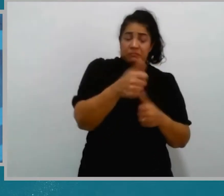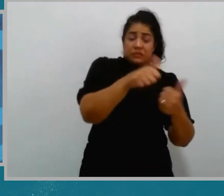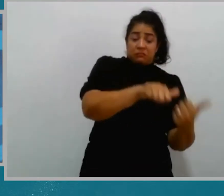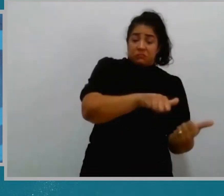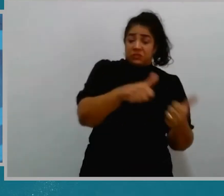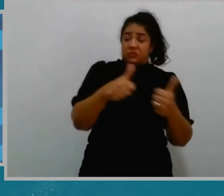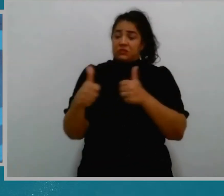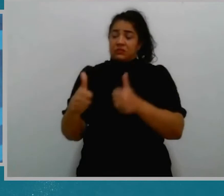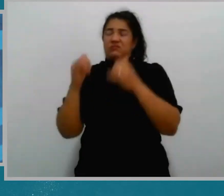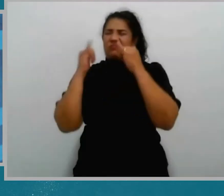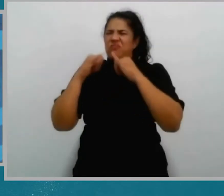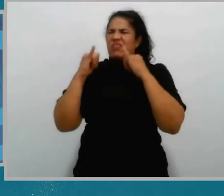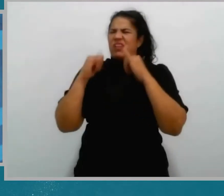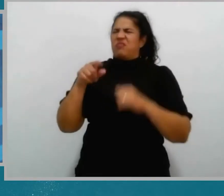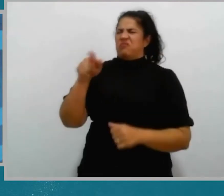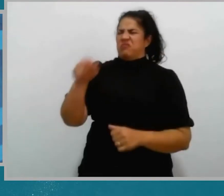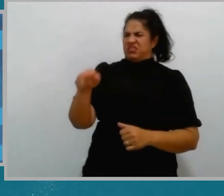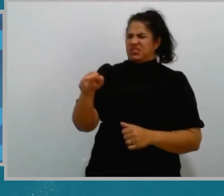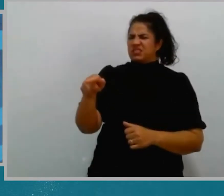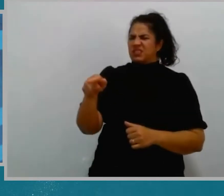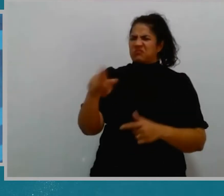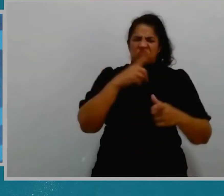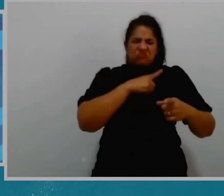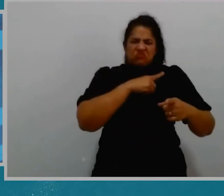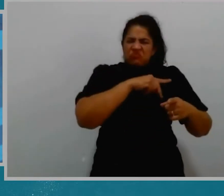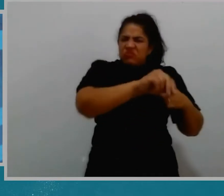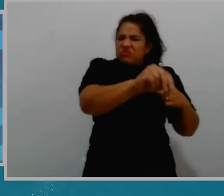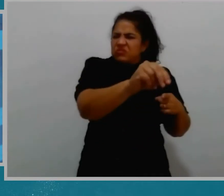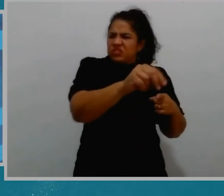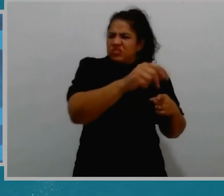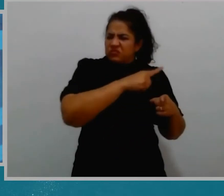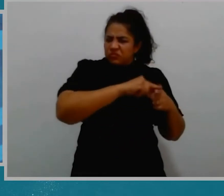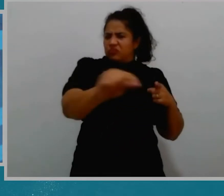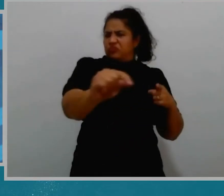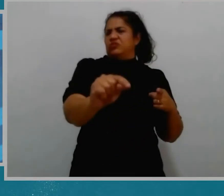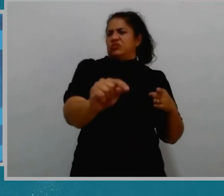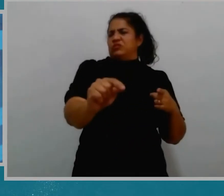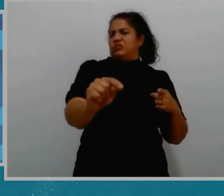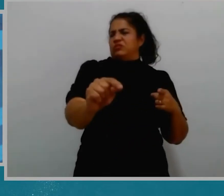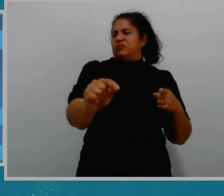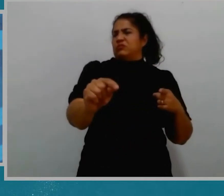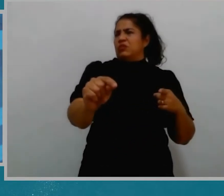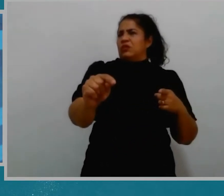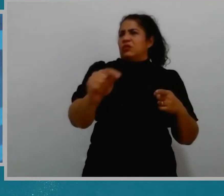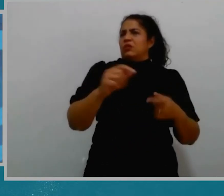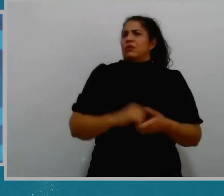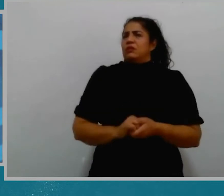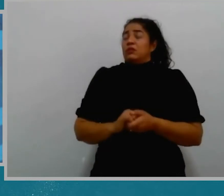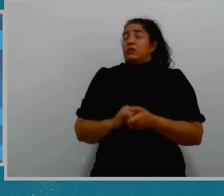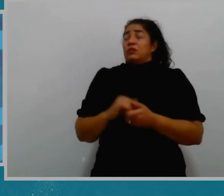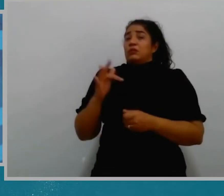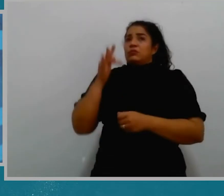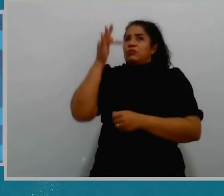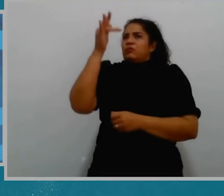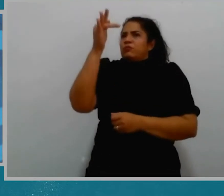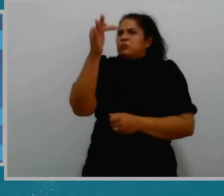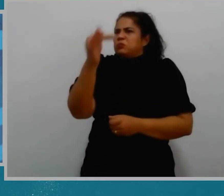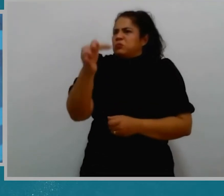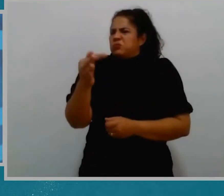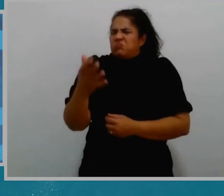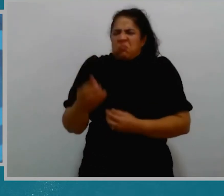dizer, todos aqueles que estão nesse plano da terra eram raça de